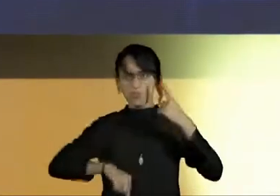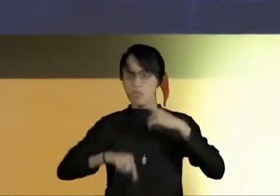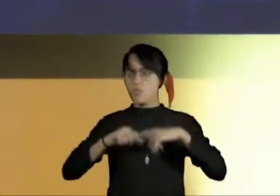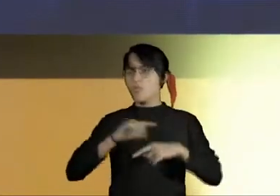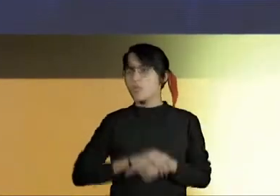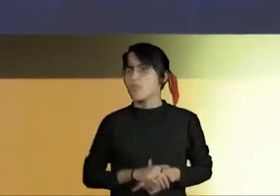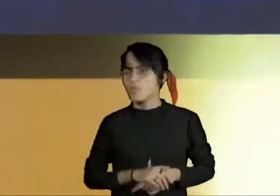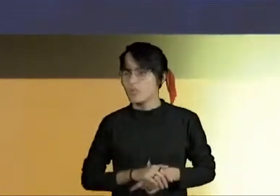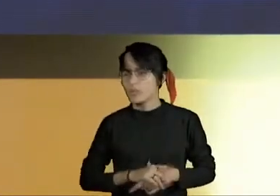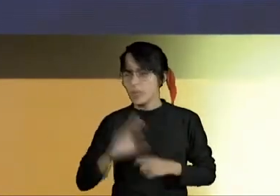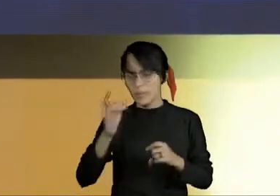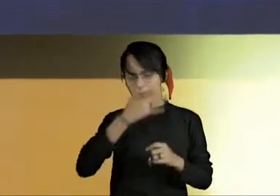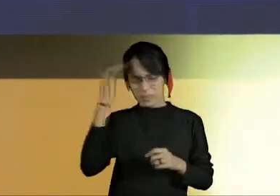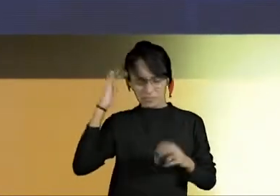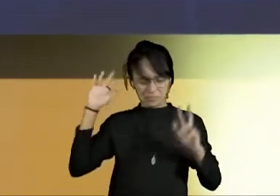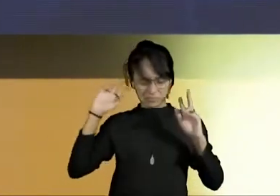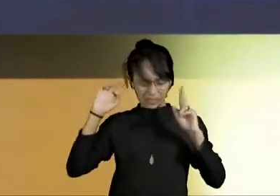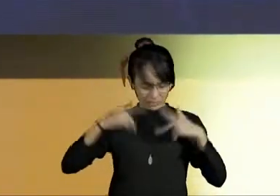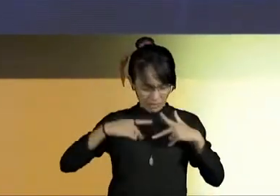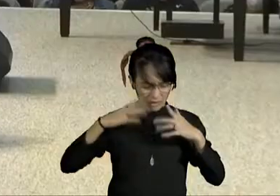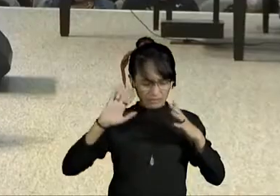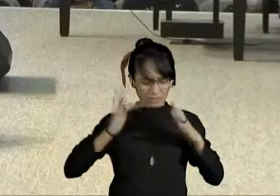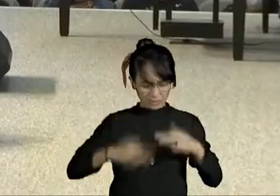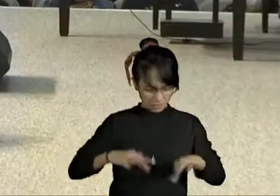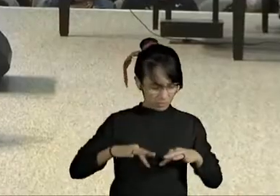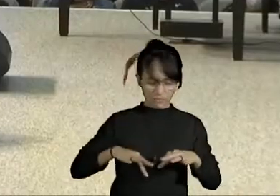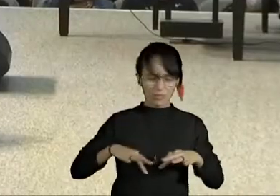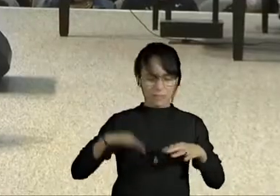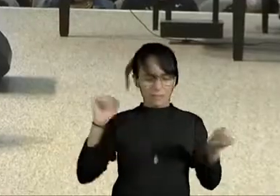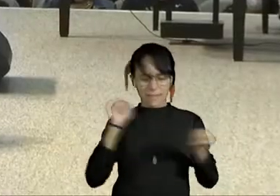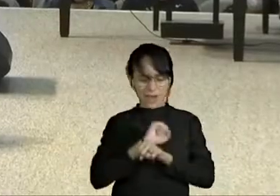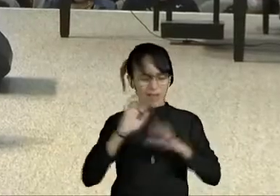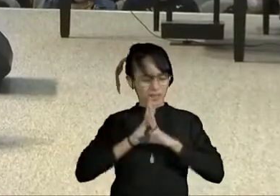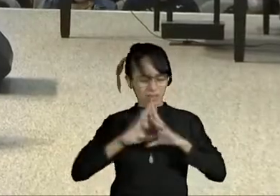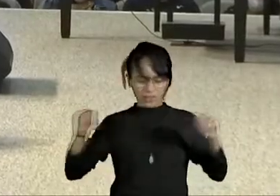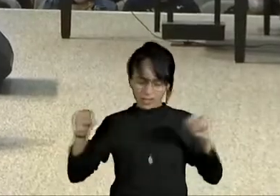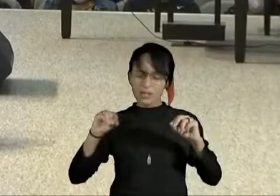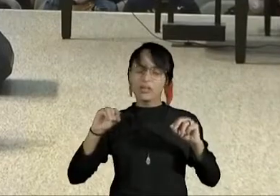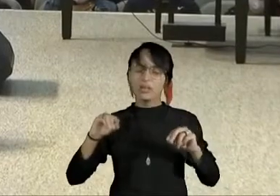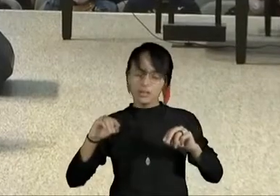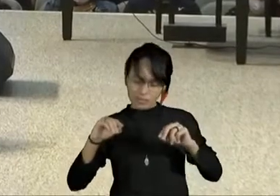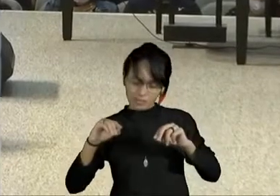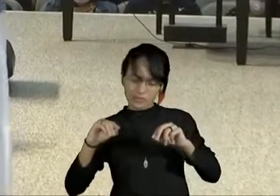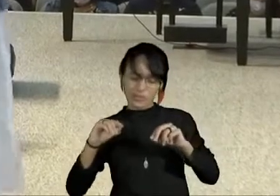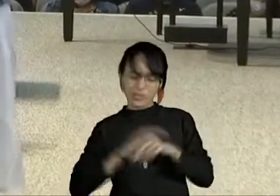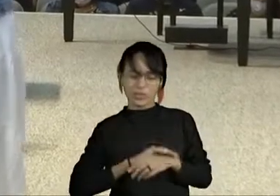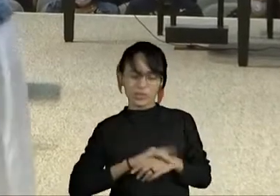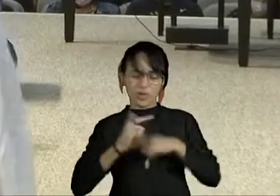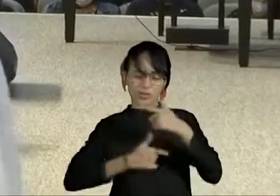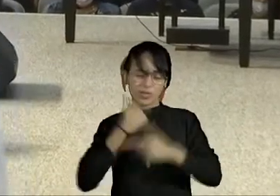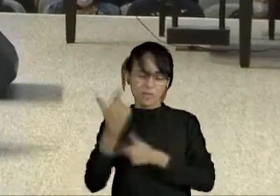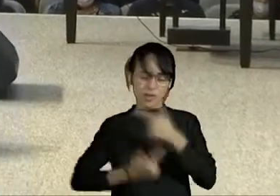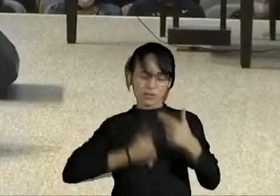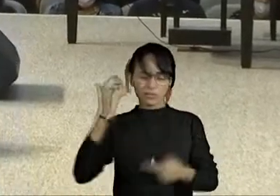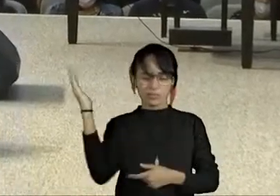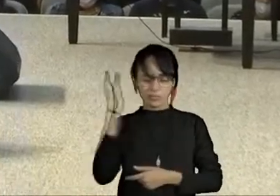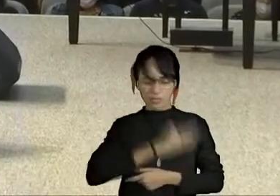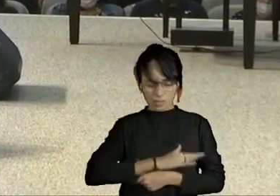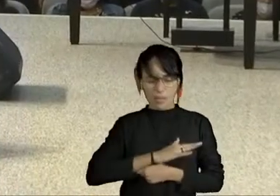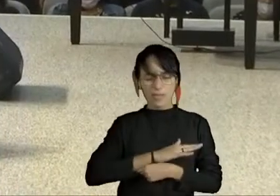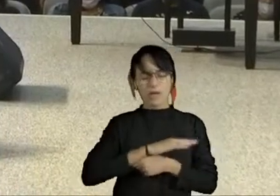atenção desta pessoa para ouvir a tua palavra, neutraliza, cancela toda obra do mal nas